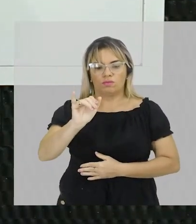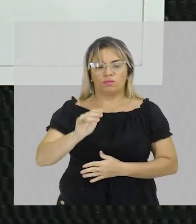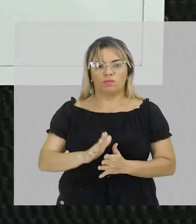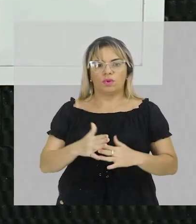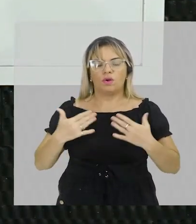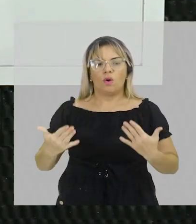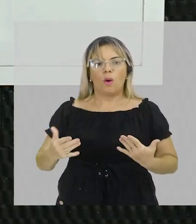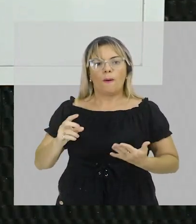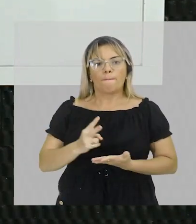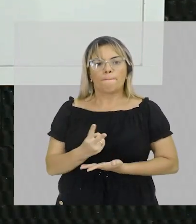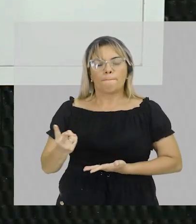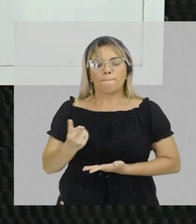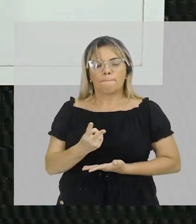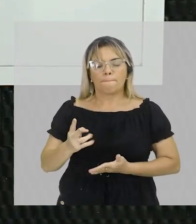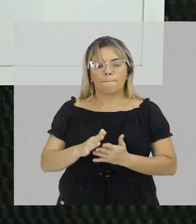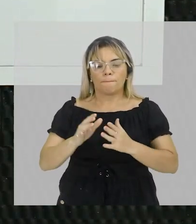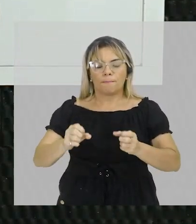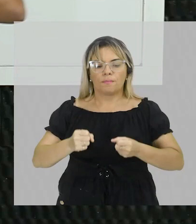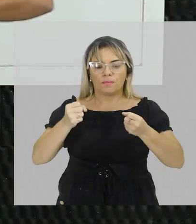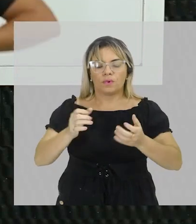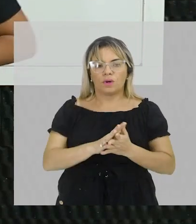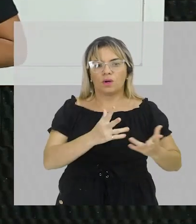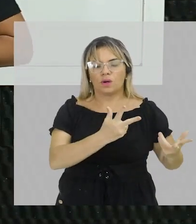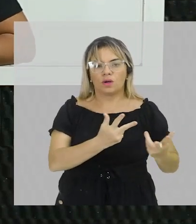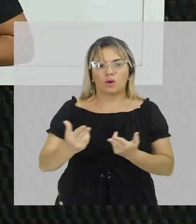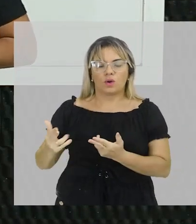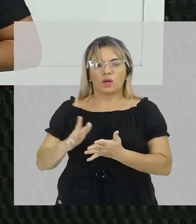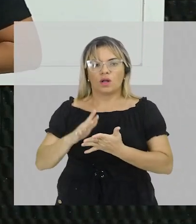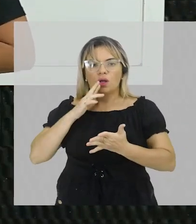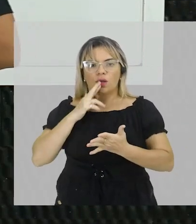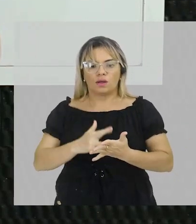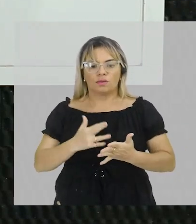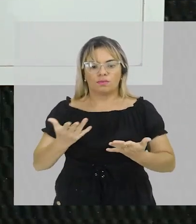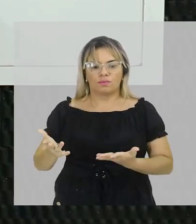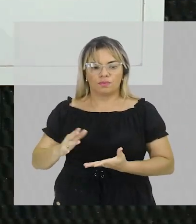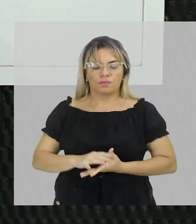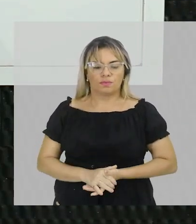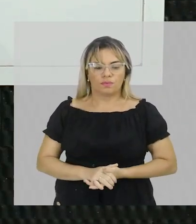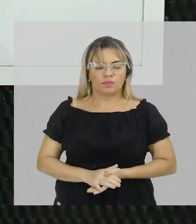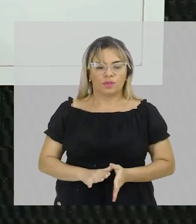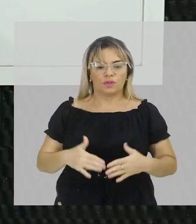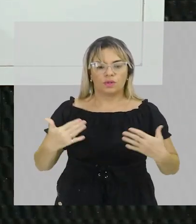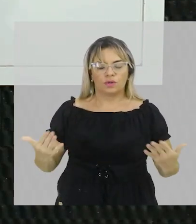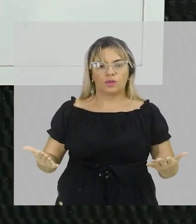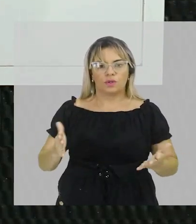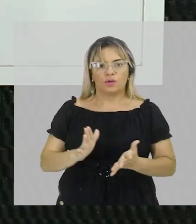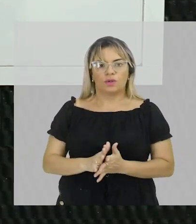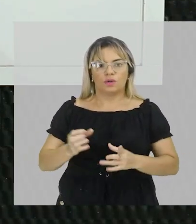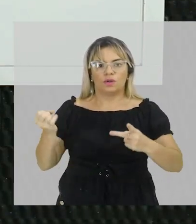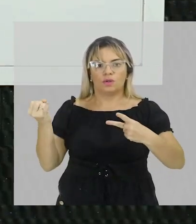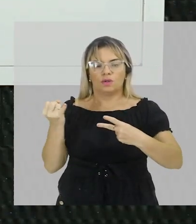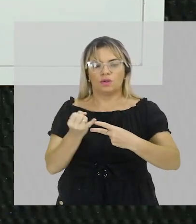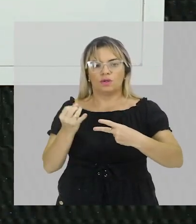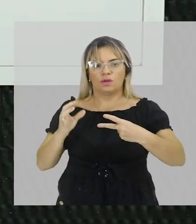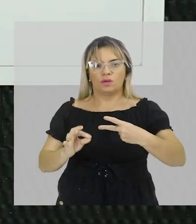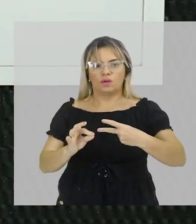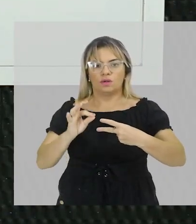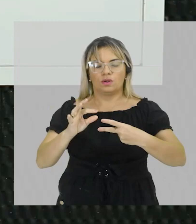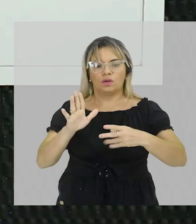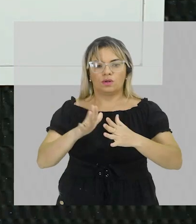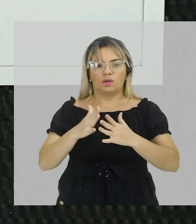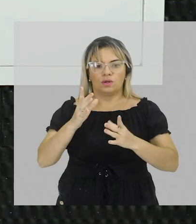Y dos dois lados, eu posso igualar os resultados. Tá? Então, o que tem a ver com polígono é que você tem que